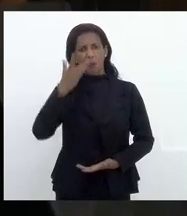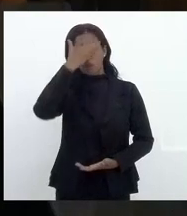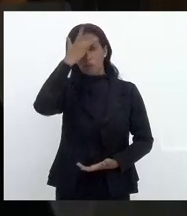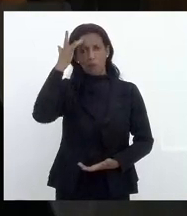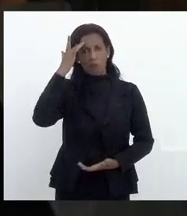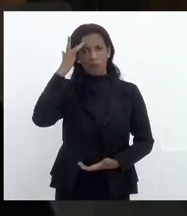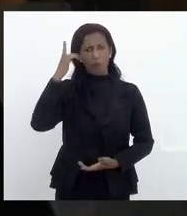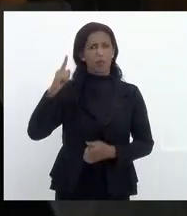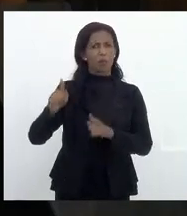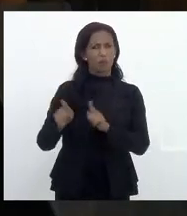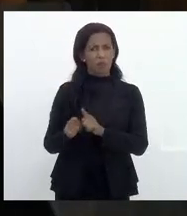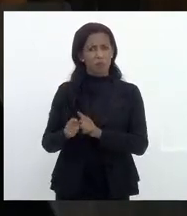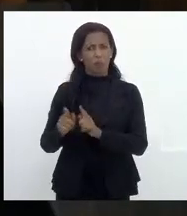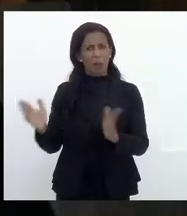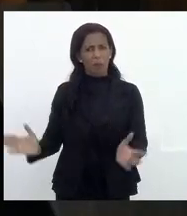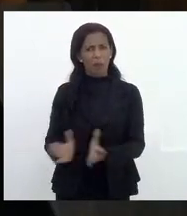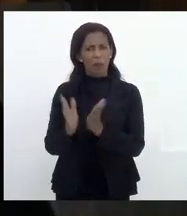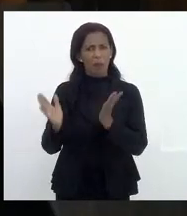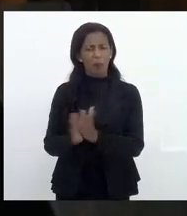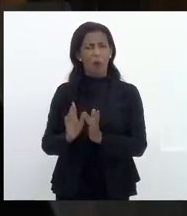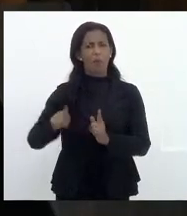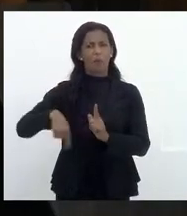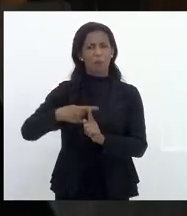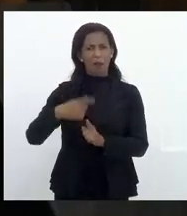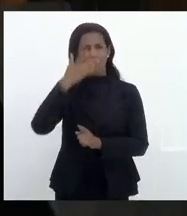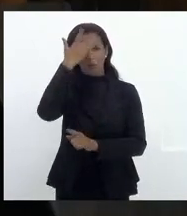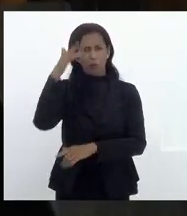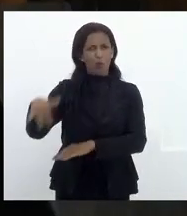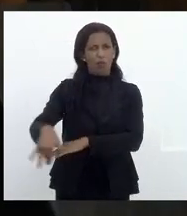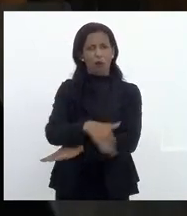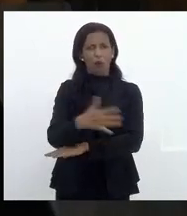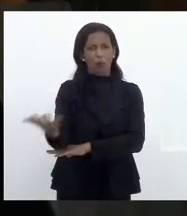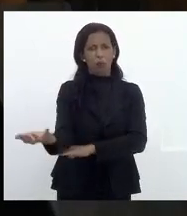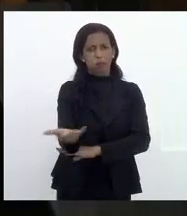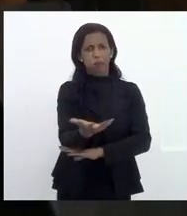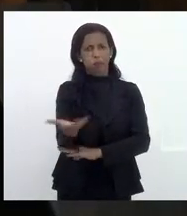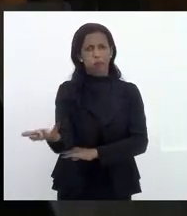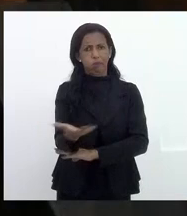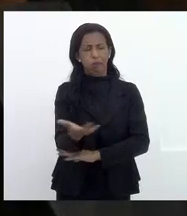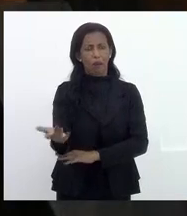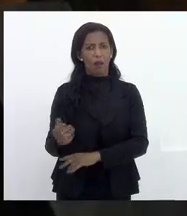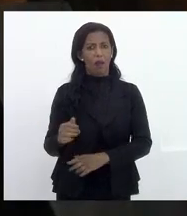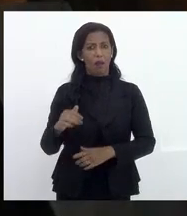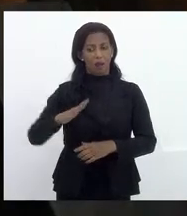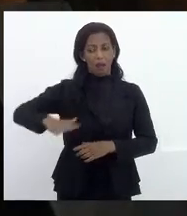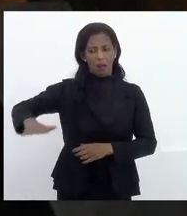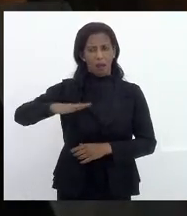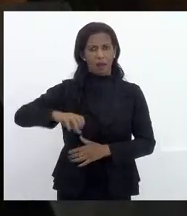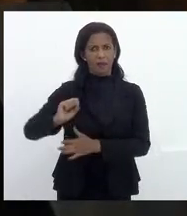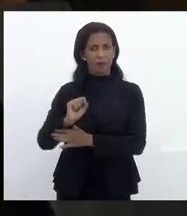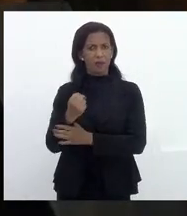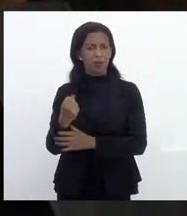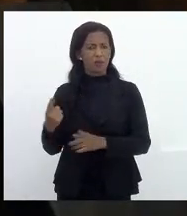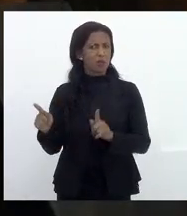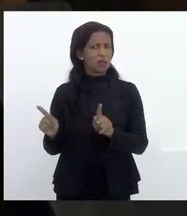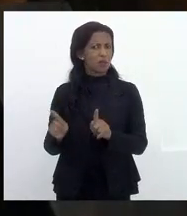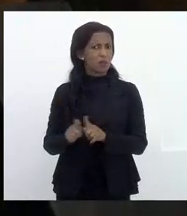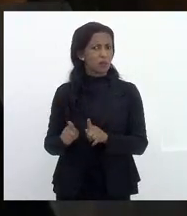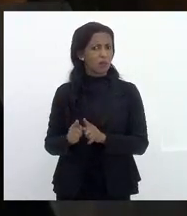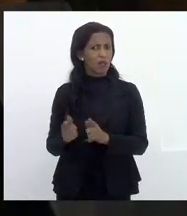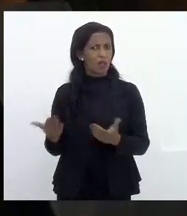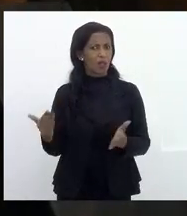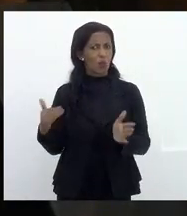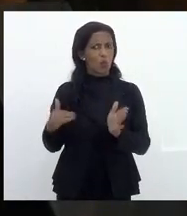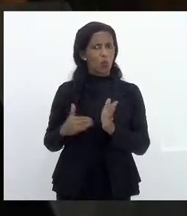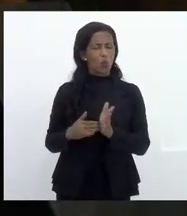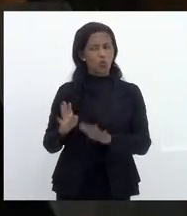pessoas na linha da Amend gansa é mais um morador de rua as pessoas não aguentam área de segurança hoje como eu disse é última linha